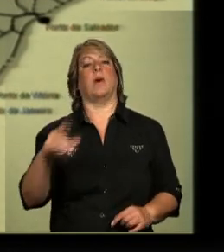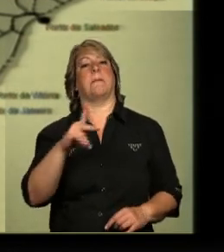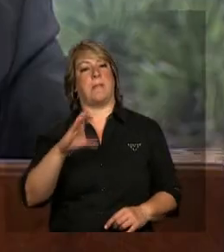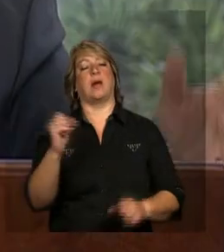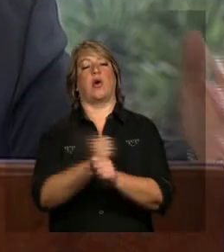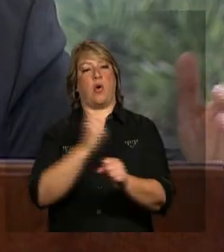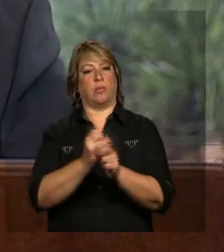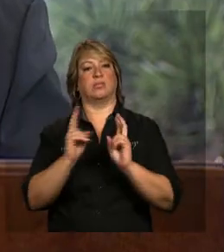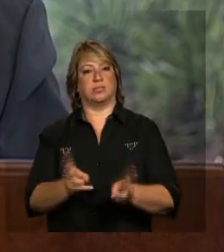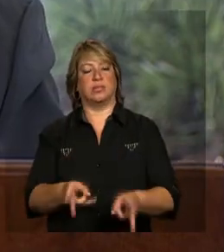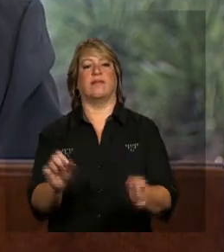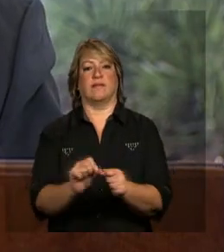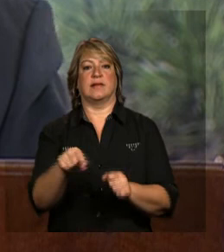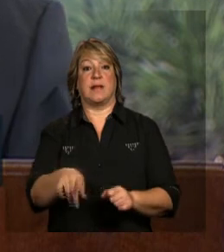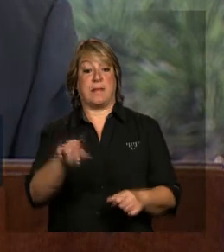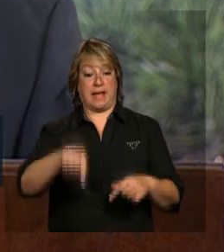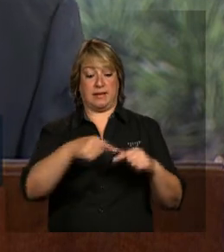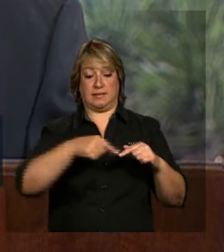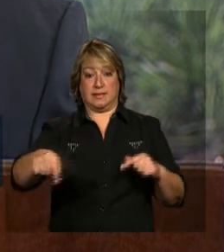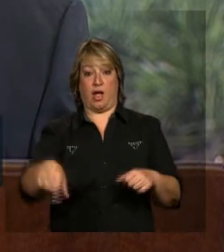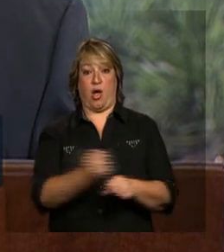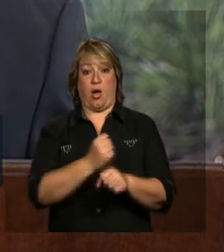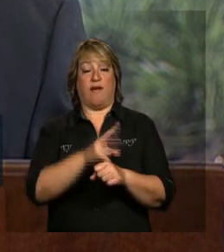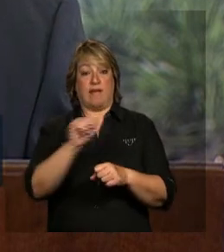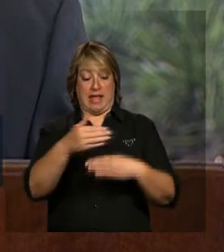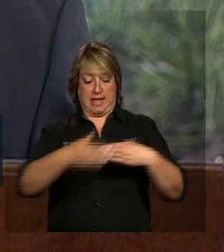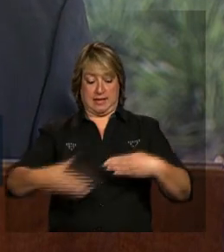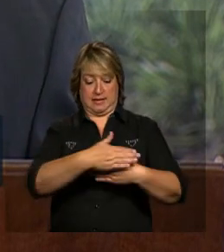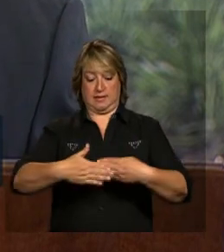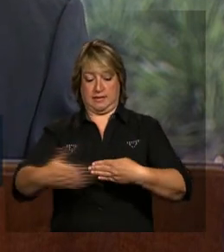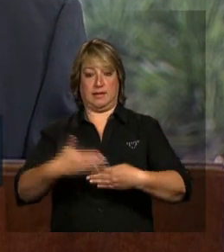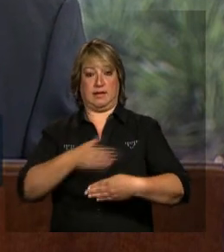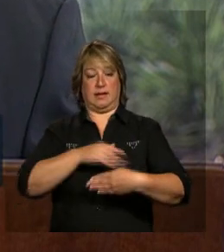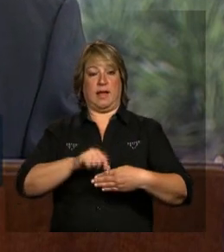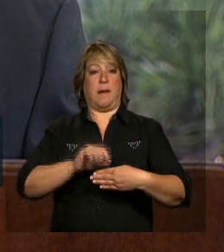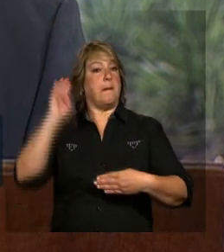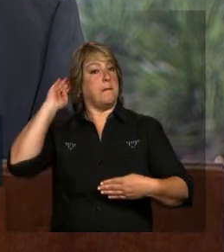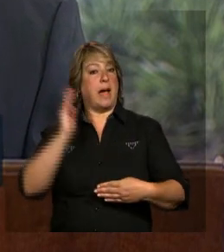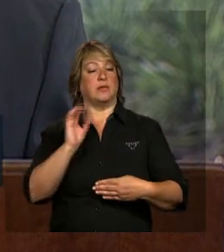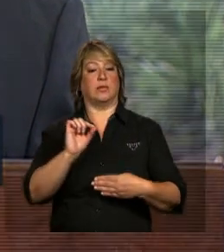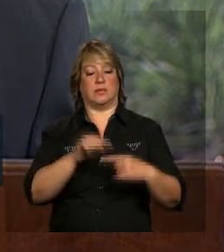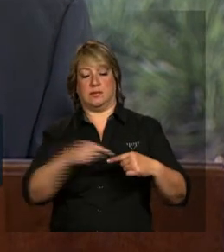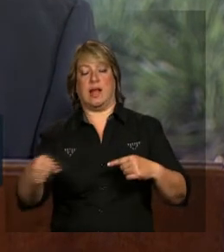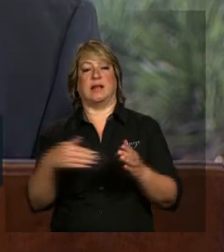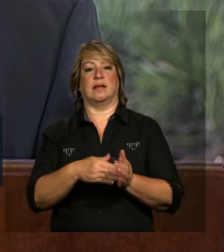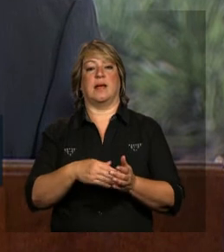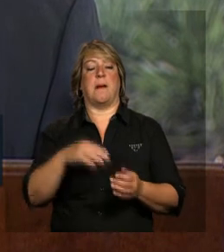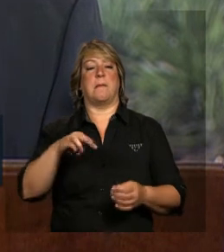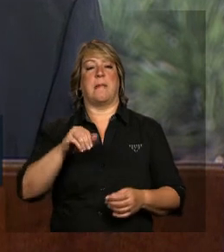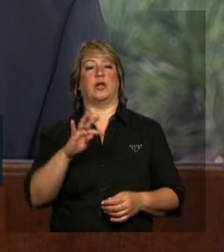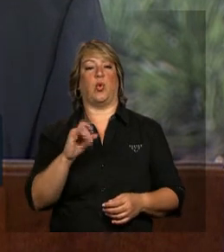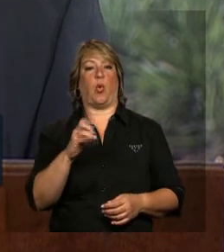feito com uma obra do PAC mas esse trecho da concessão ele vai dar divisa entre Mato Grosso e Mato Grosso do Sul e